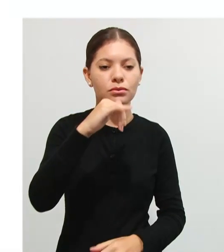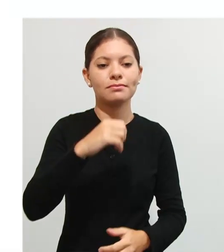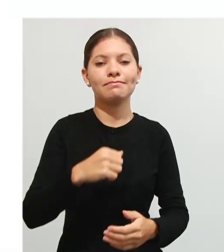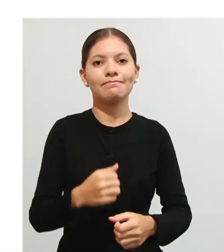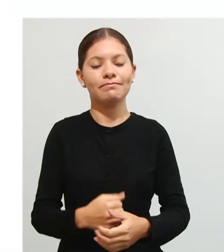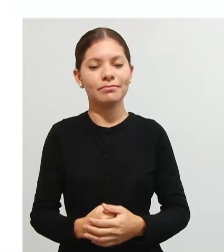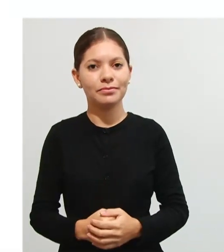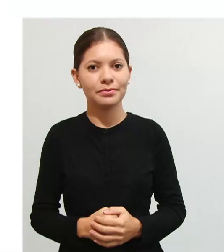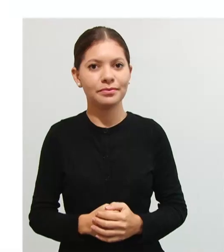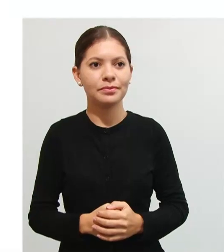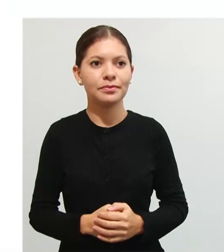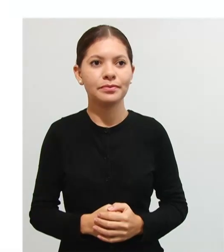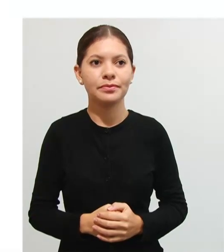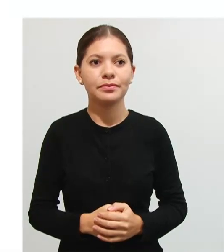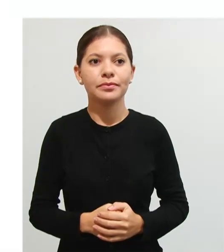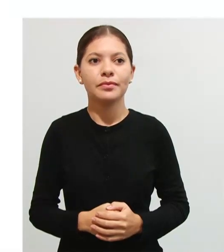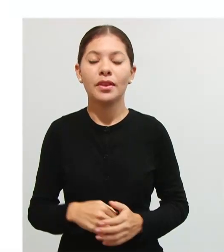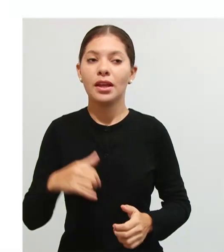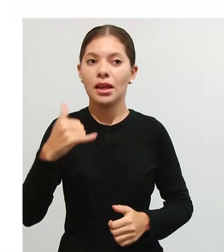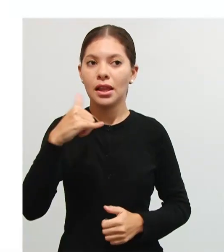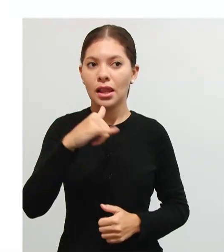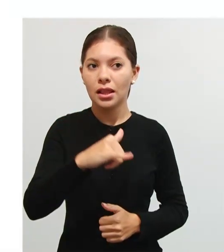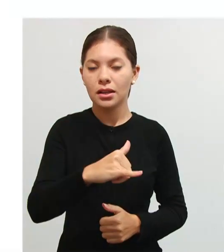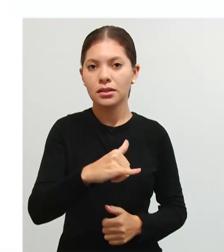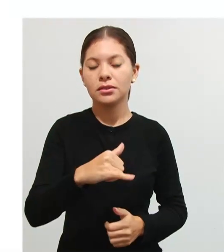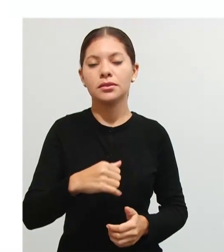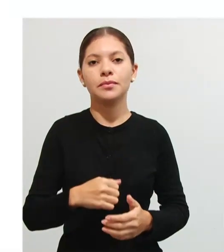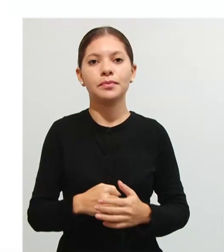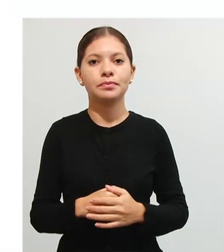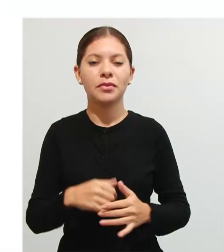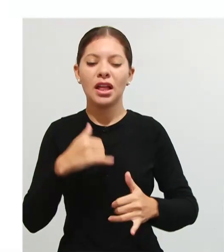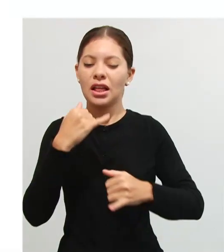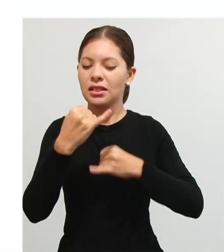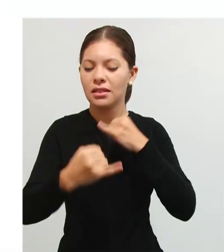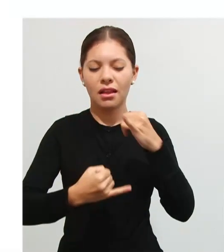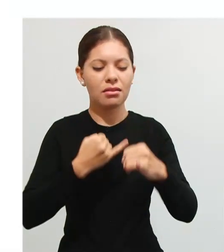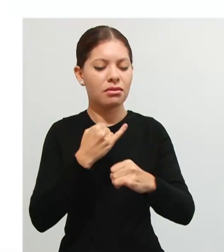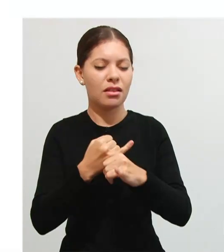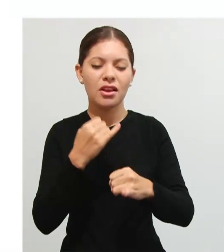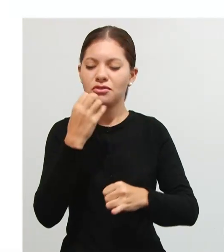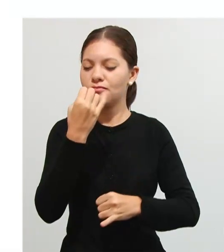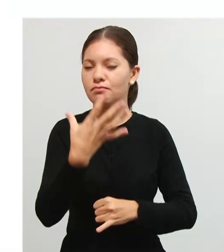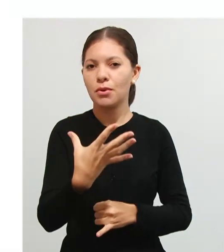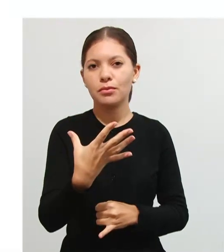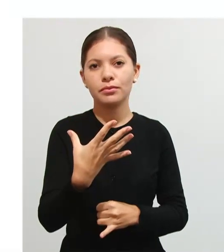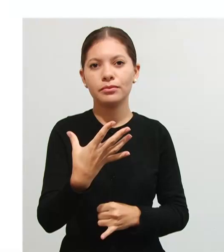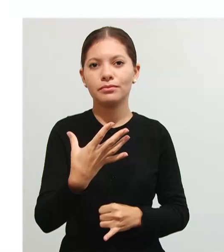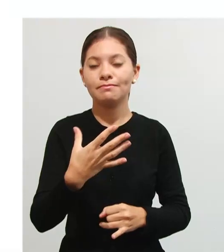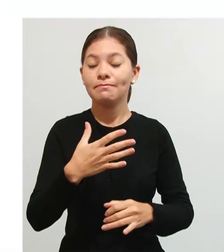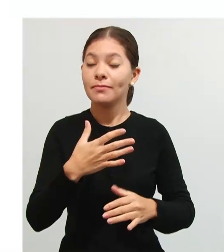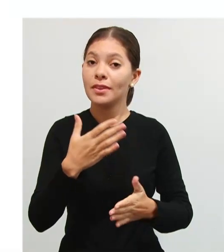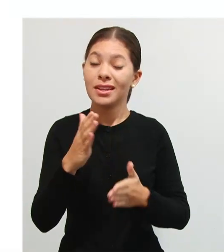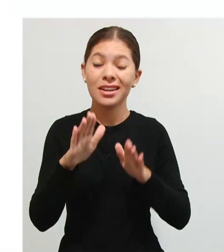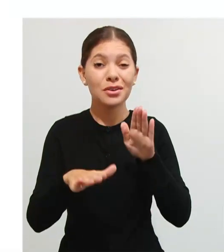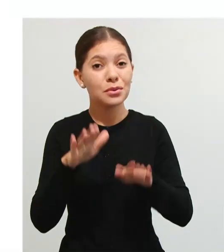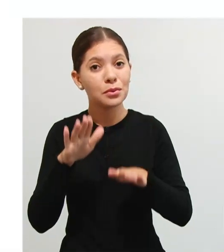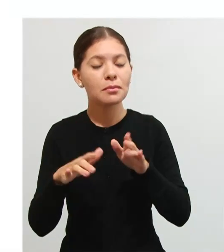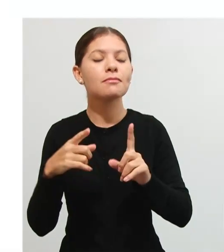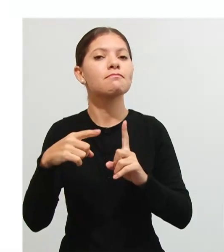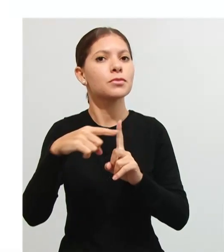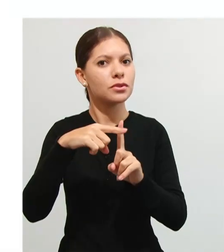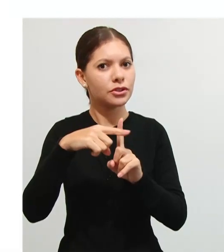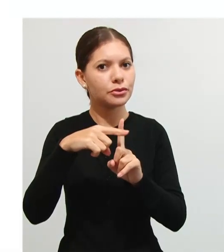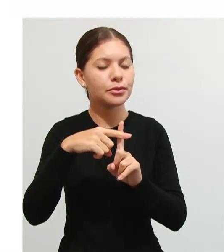isso? Redes elétricas funcionando, internet funcionando super bem. Essas são externalidades